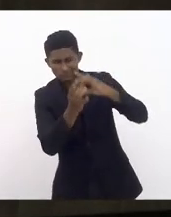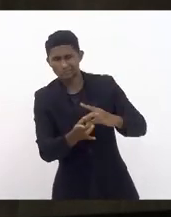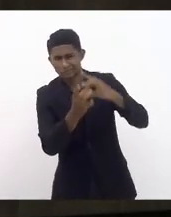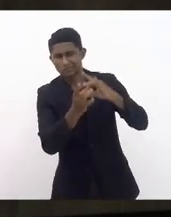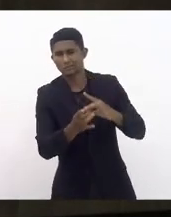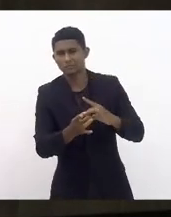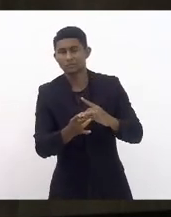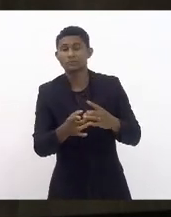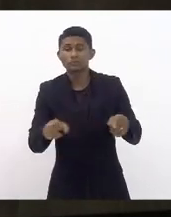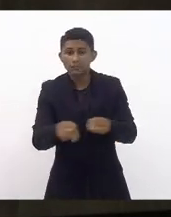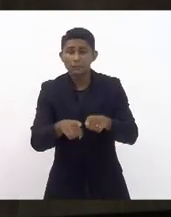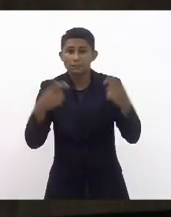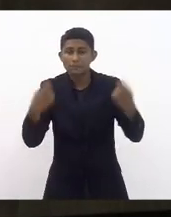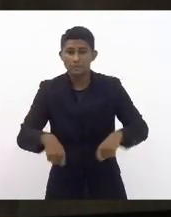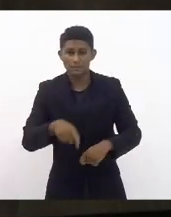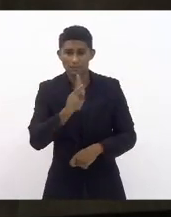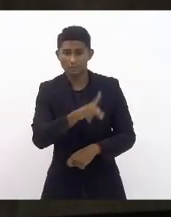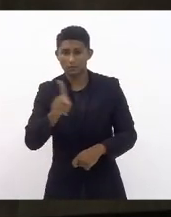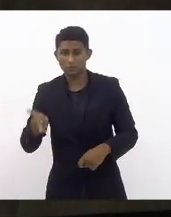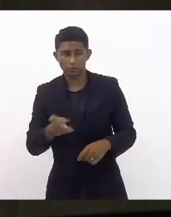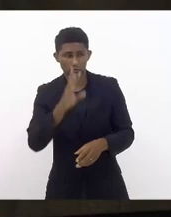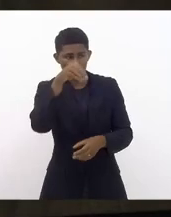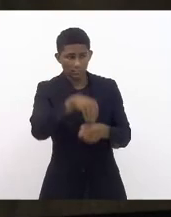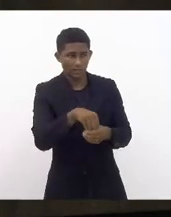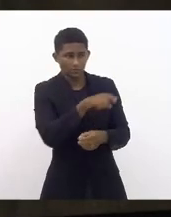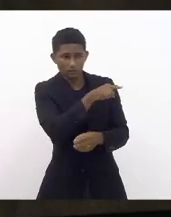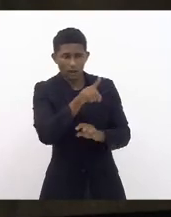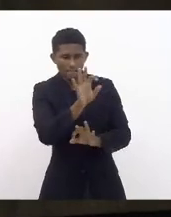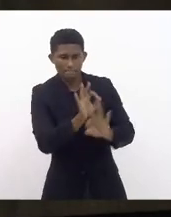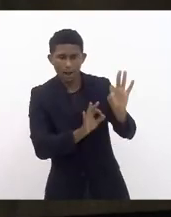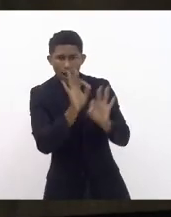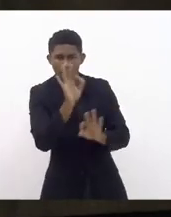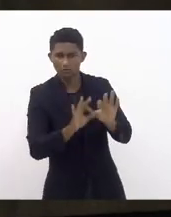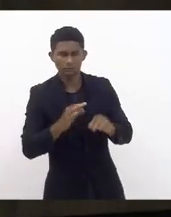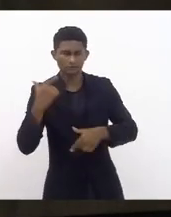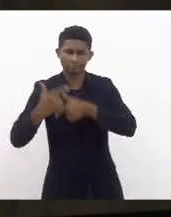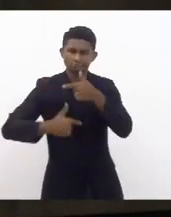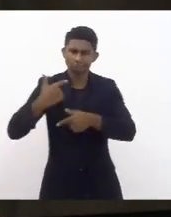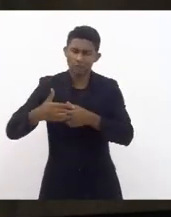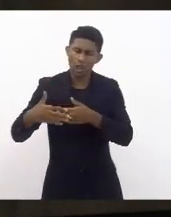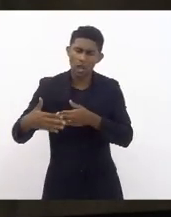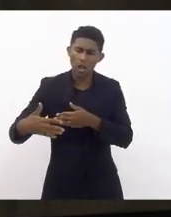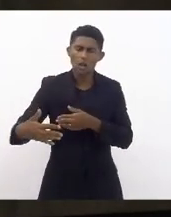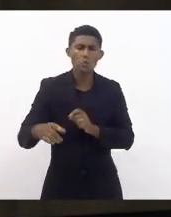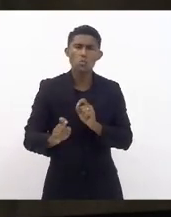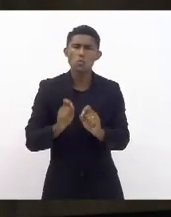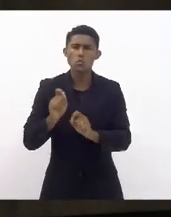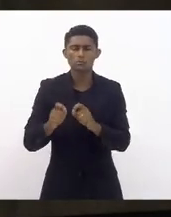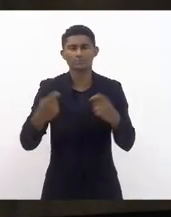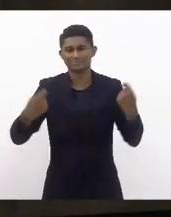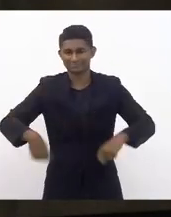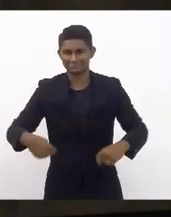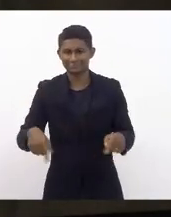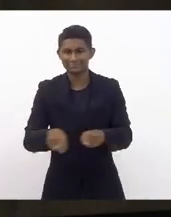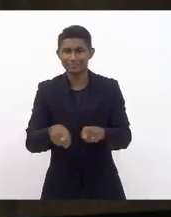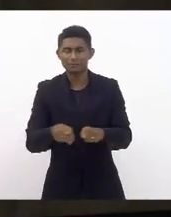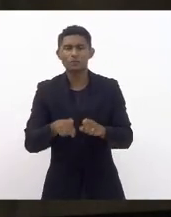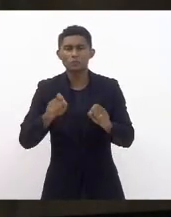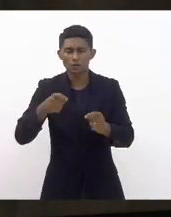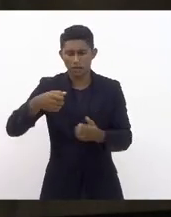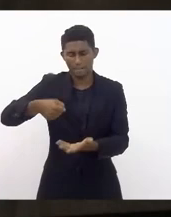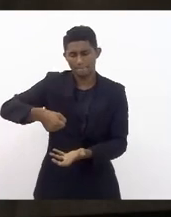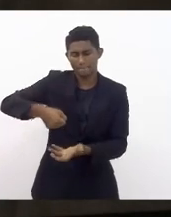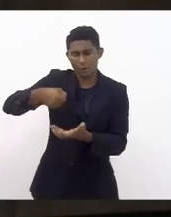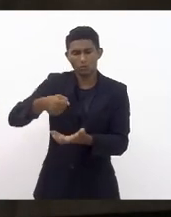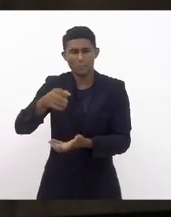sem carreira organizada, sem carreira docente, sem carreira para os servidores técnicos, sem bolsas de fomento